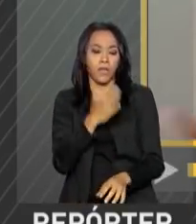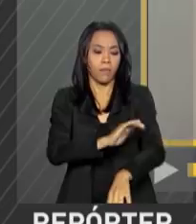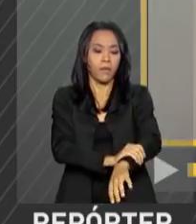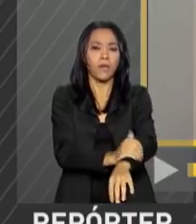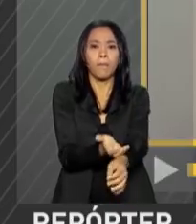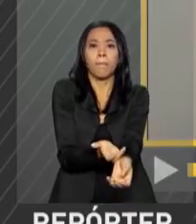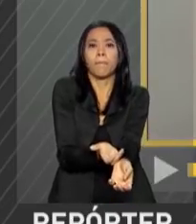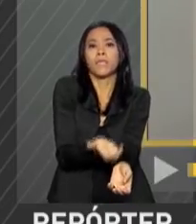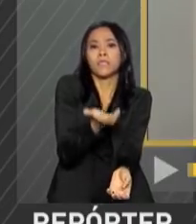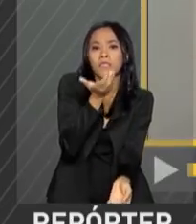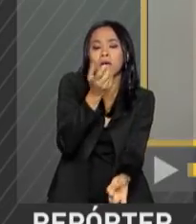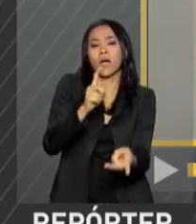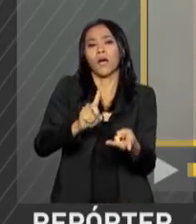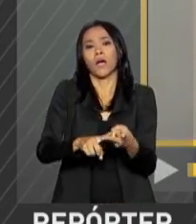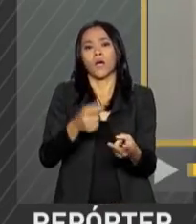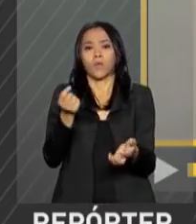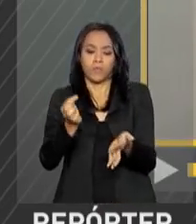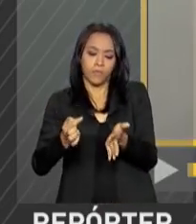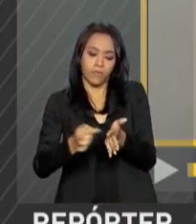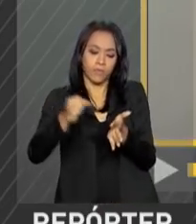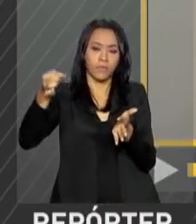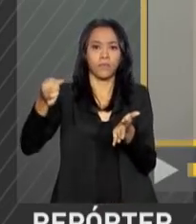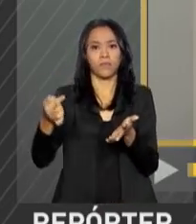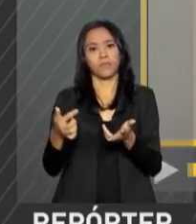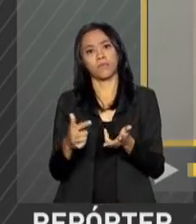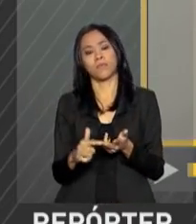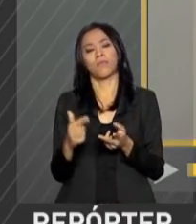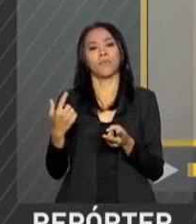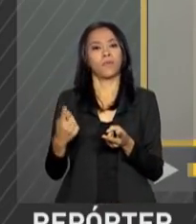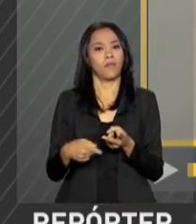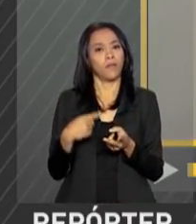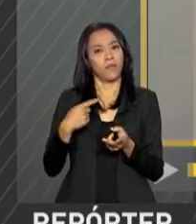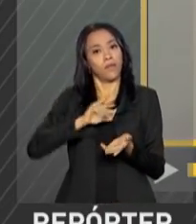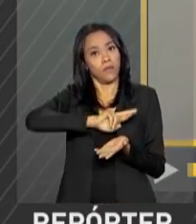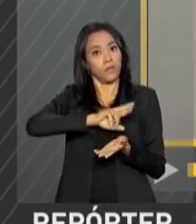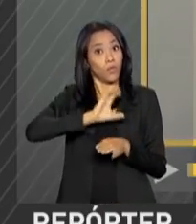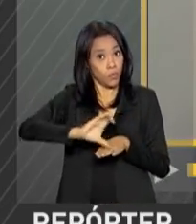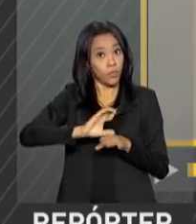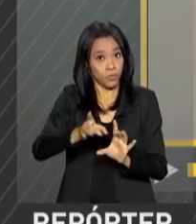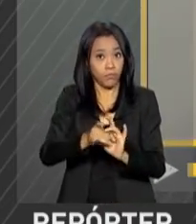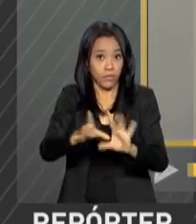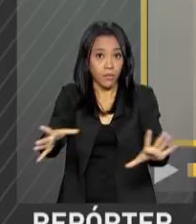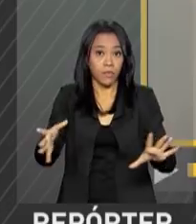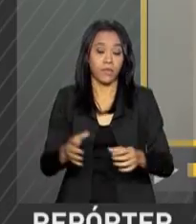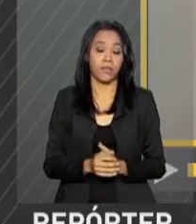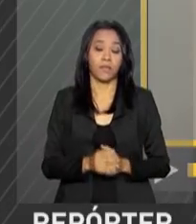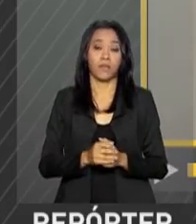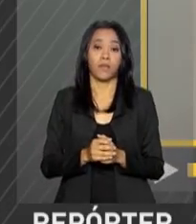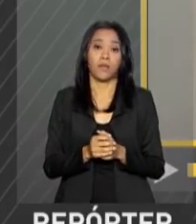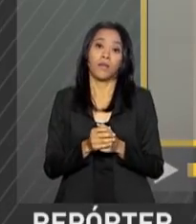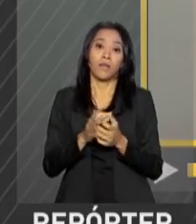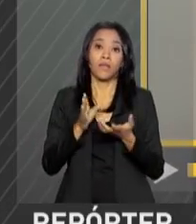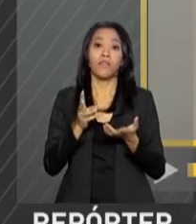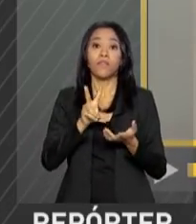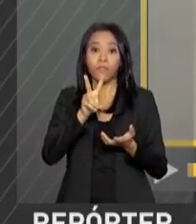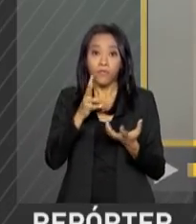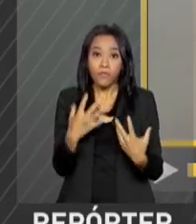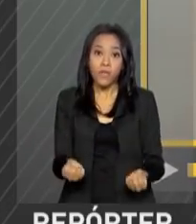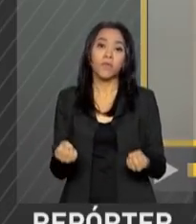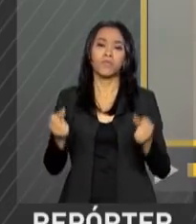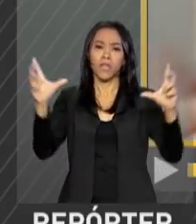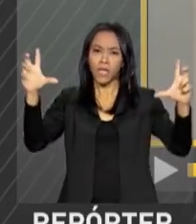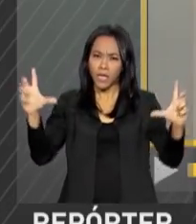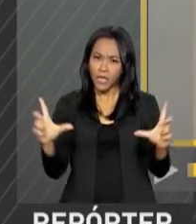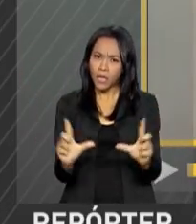fazer algum procedimento cujo curso lhe permita e assim evitaremos o agravamento de dois